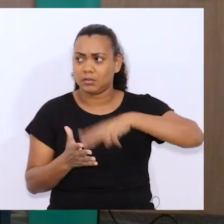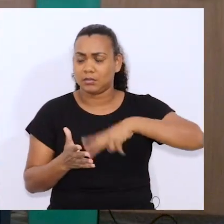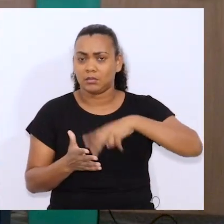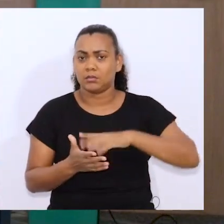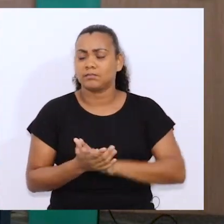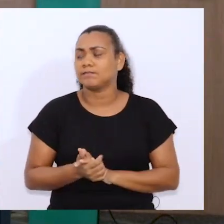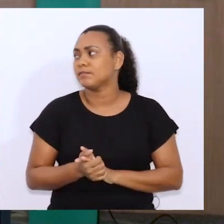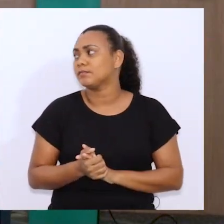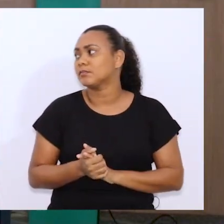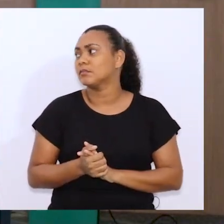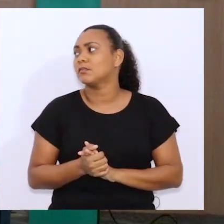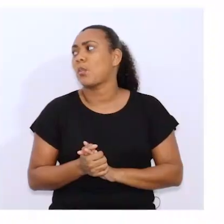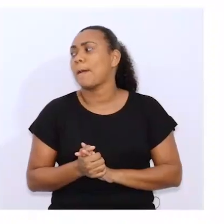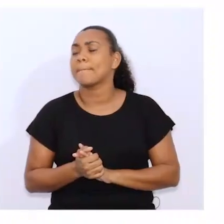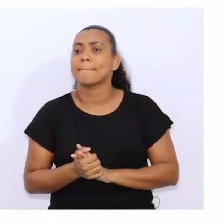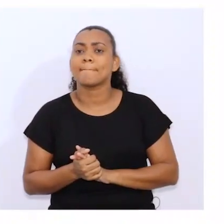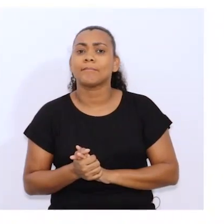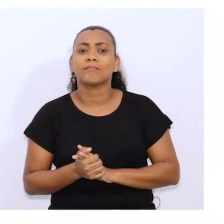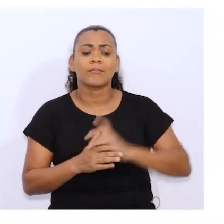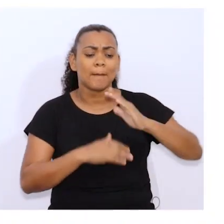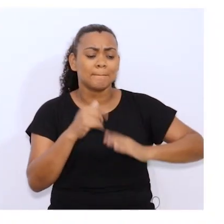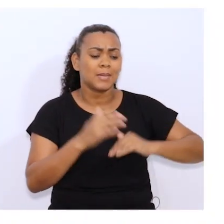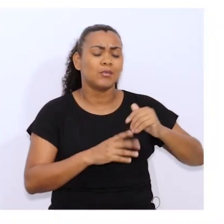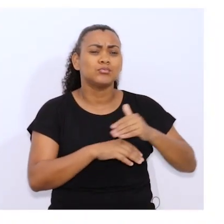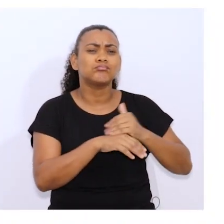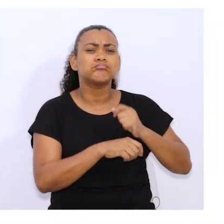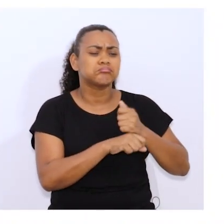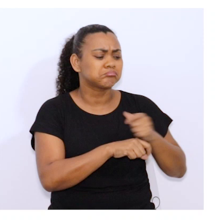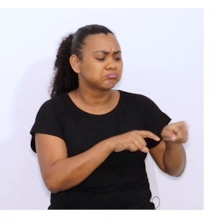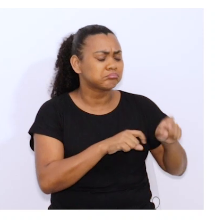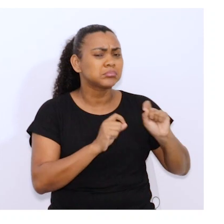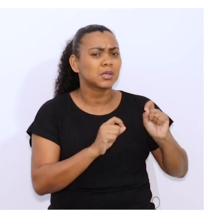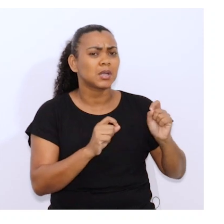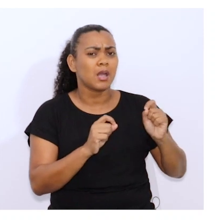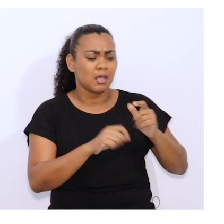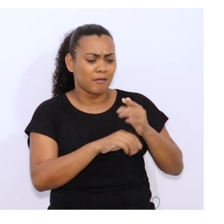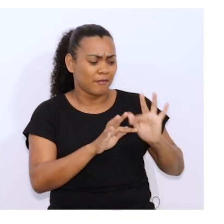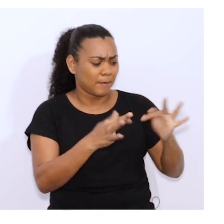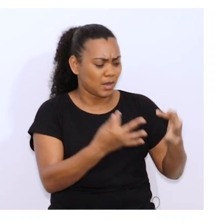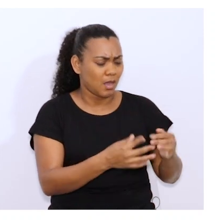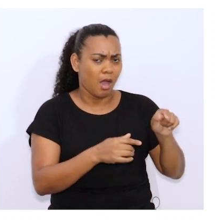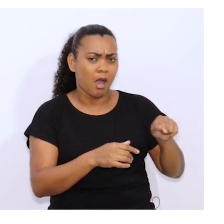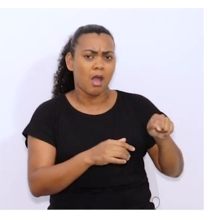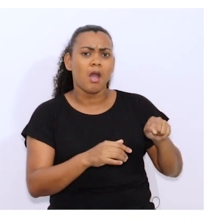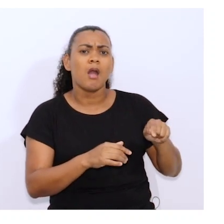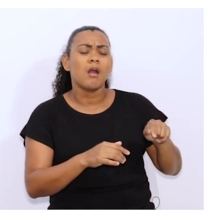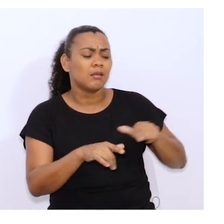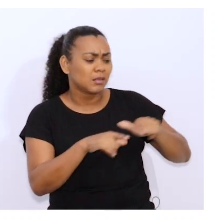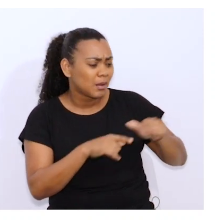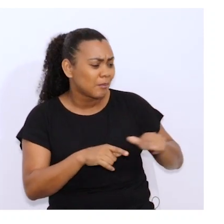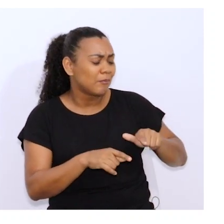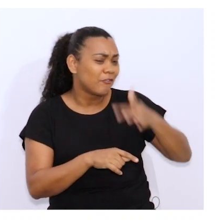e a interpretação. Mão de obra familiar é a relação de trabalho entre os entes